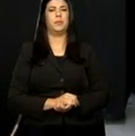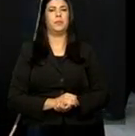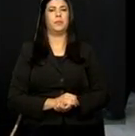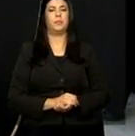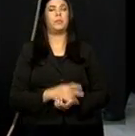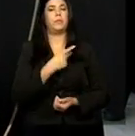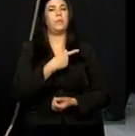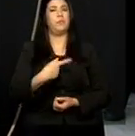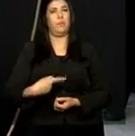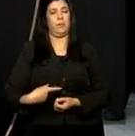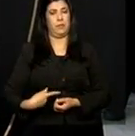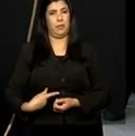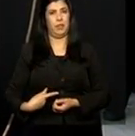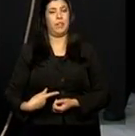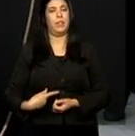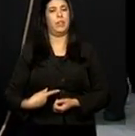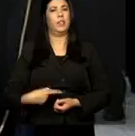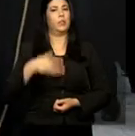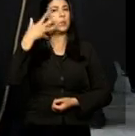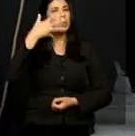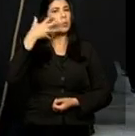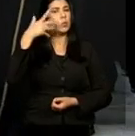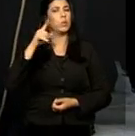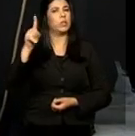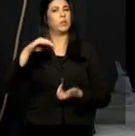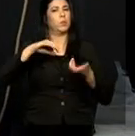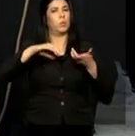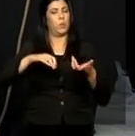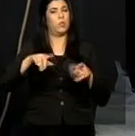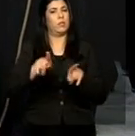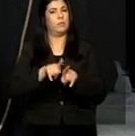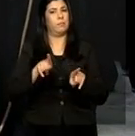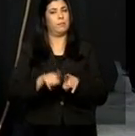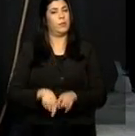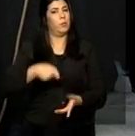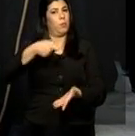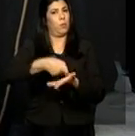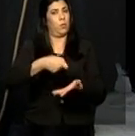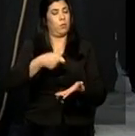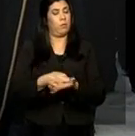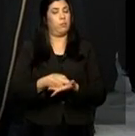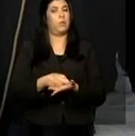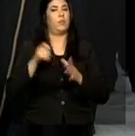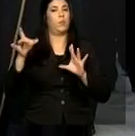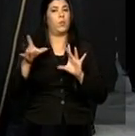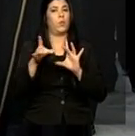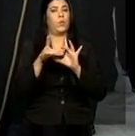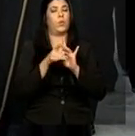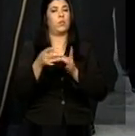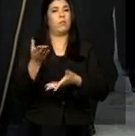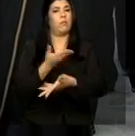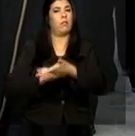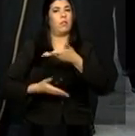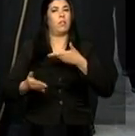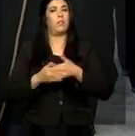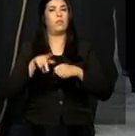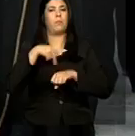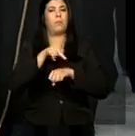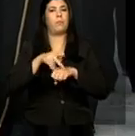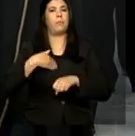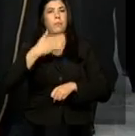A presidenta Dilma Rousseff, no discurso lá no Congresso Nacional, ela também deu ênfase em estreitar as relações com os países árabes,